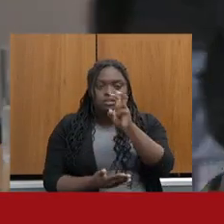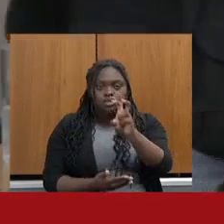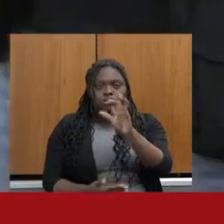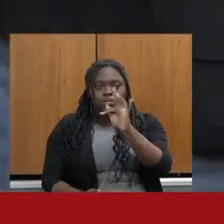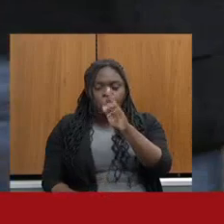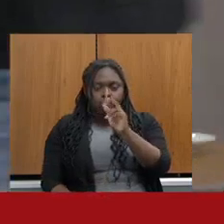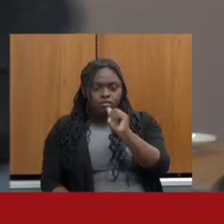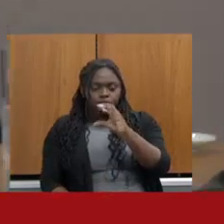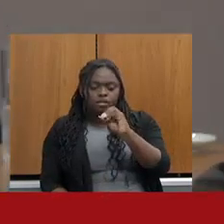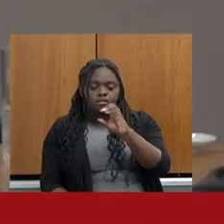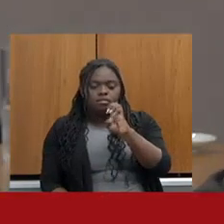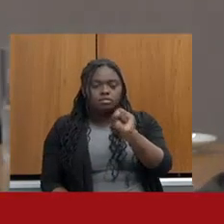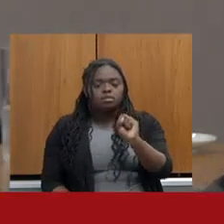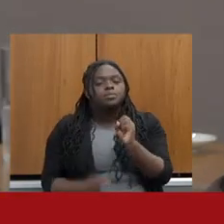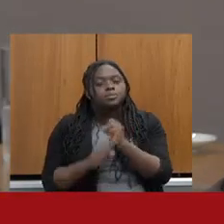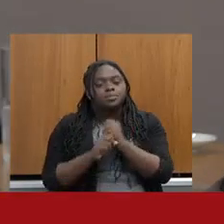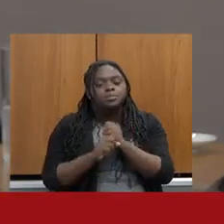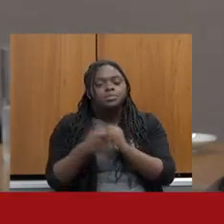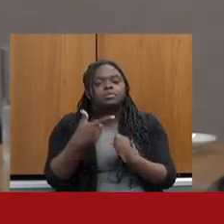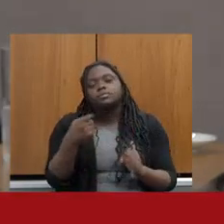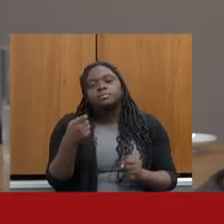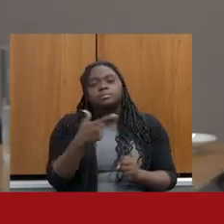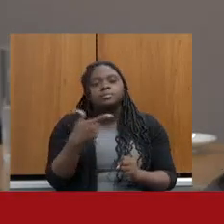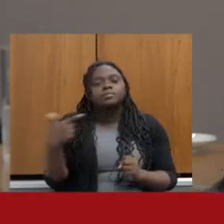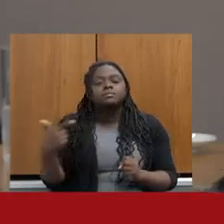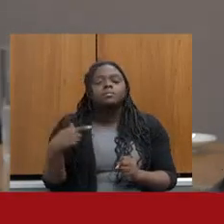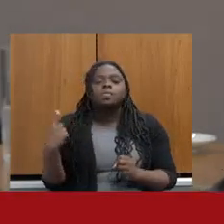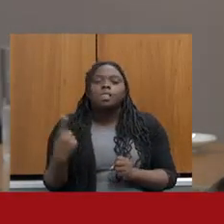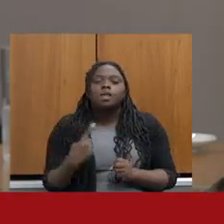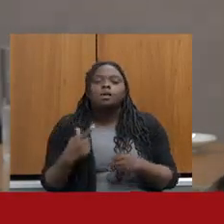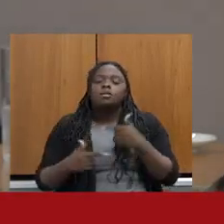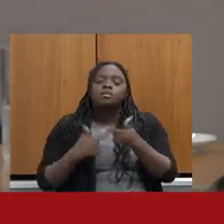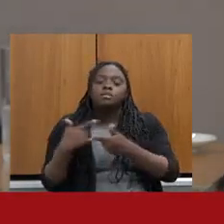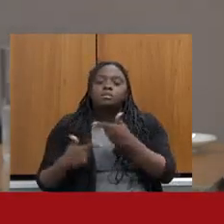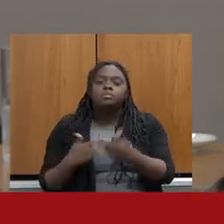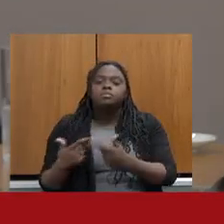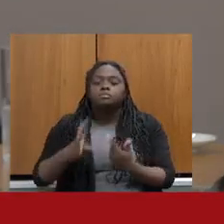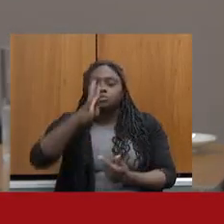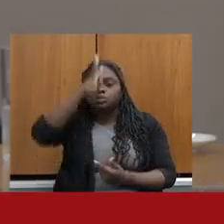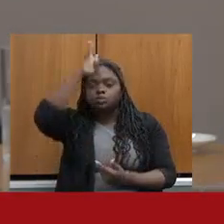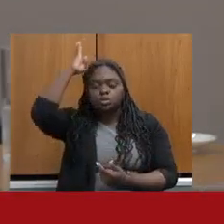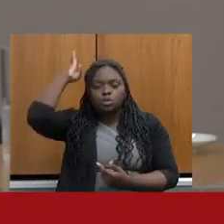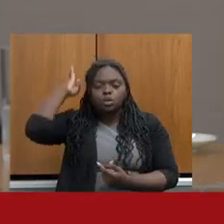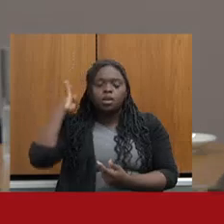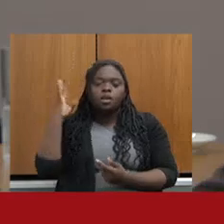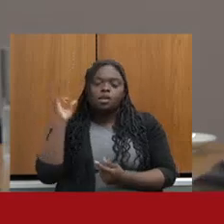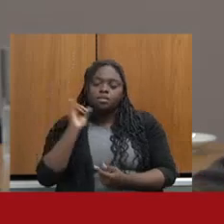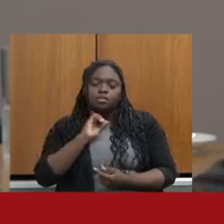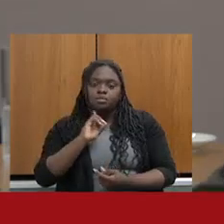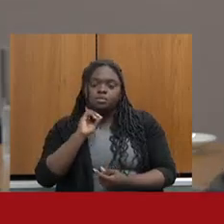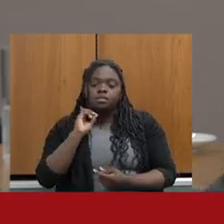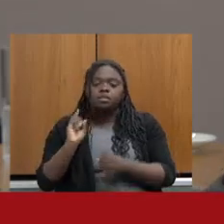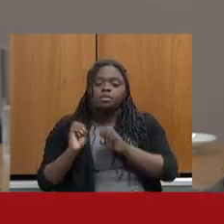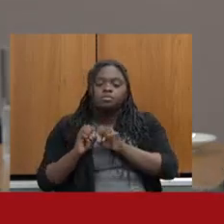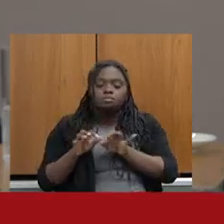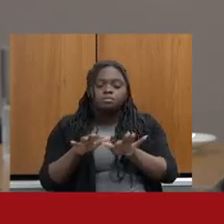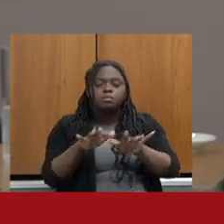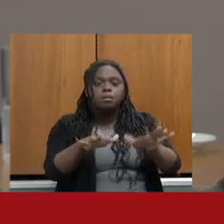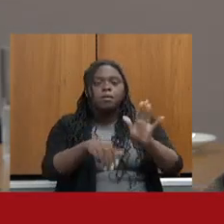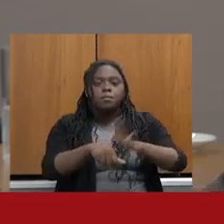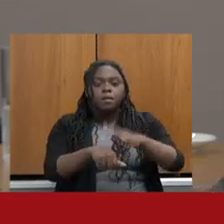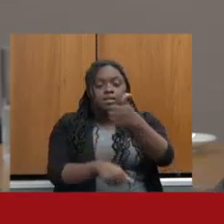e em 2022 Nós levamos o serviço do Corpo de Bombeiros Minas Gerais a mais